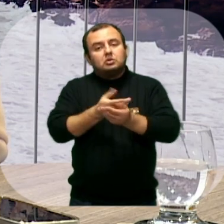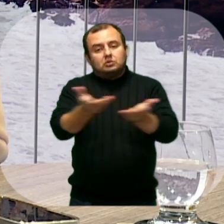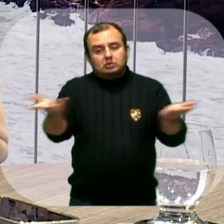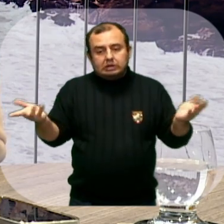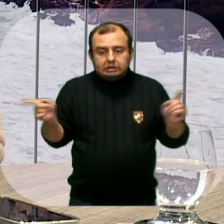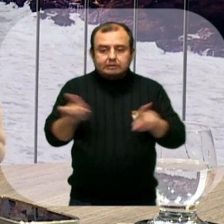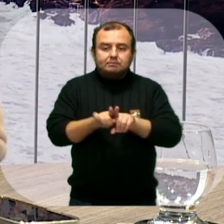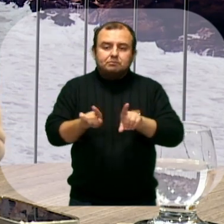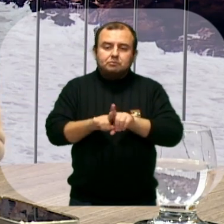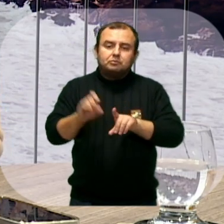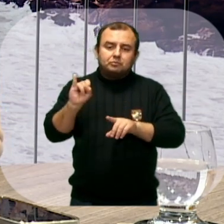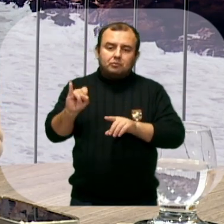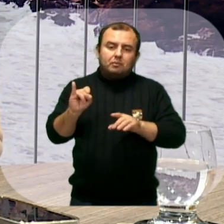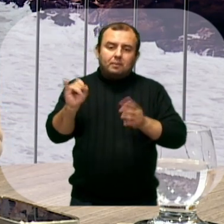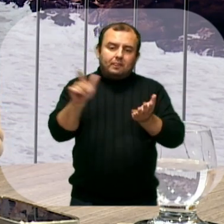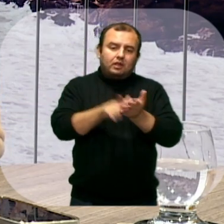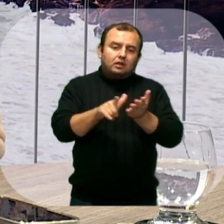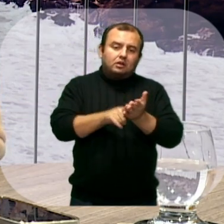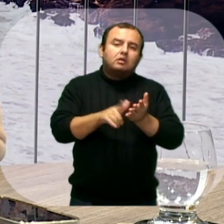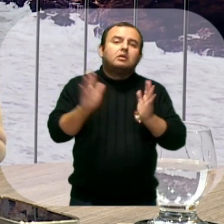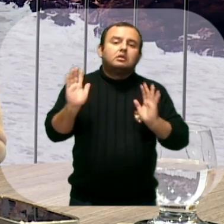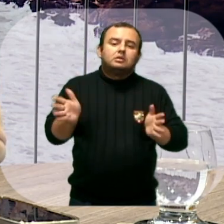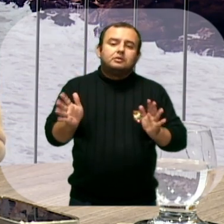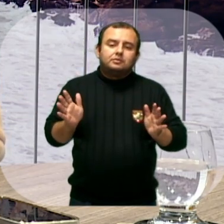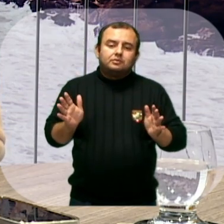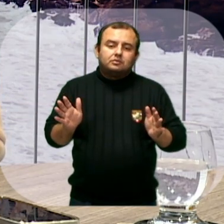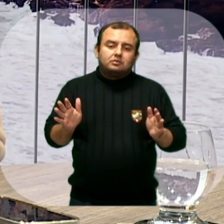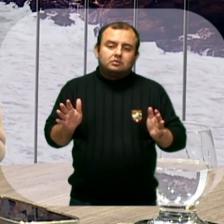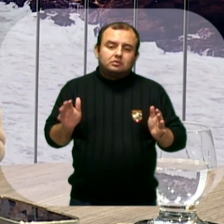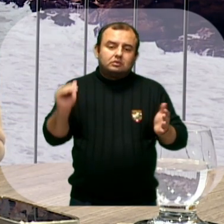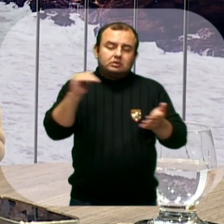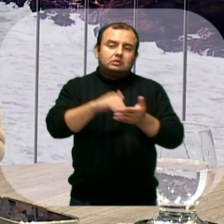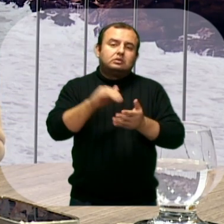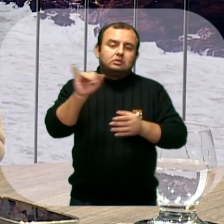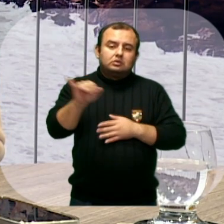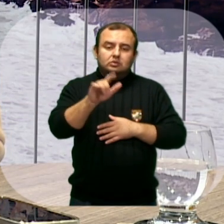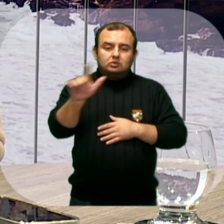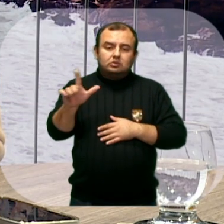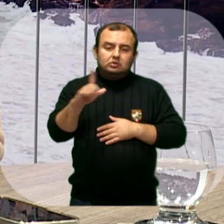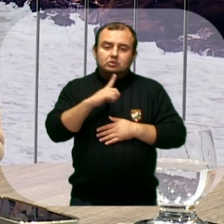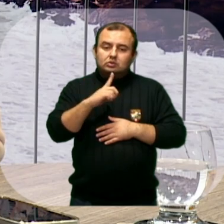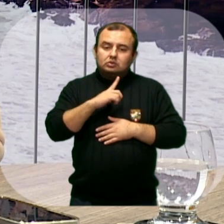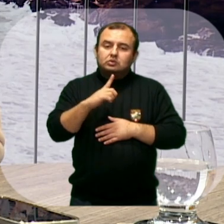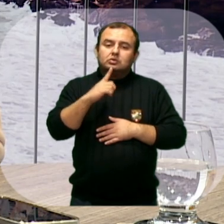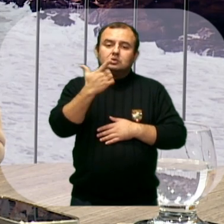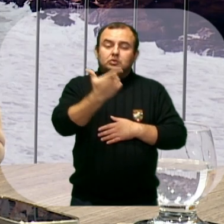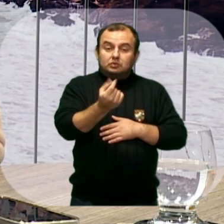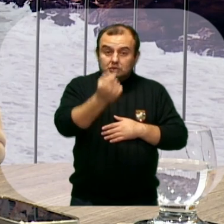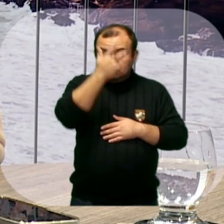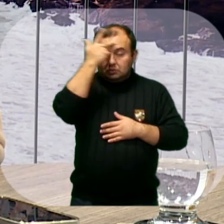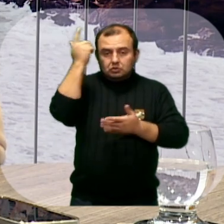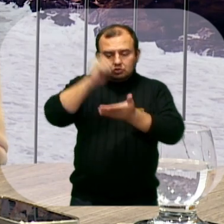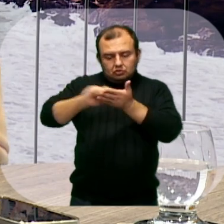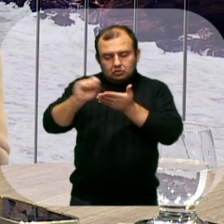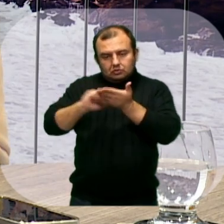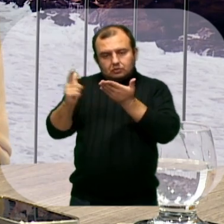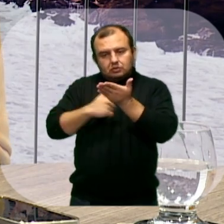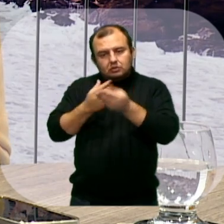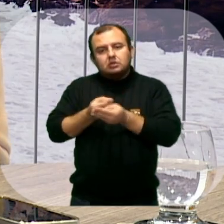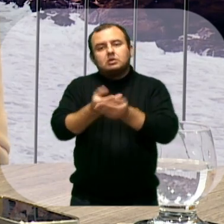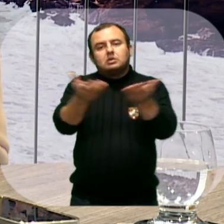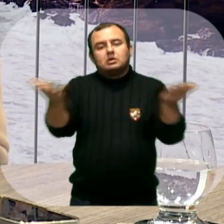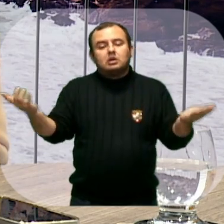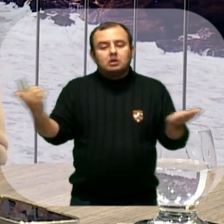Então, se for colocar assim do papel, até o final de julho, nós teremos 20 autores que lançaram